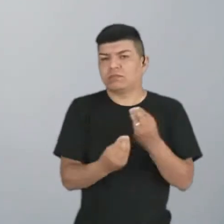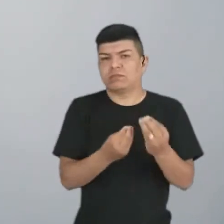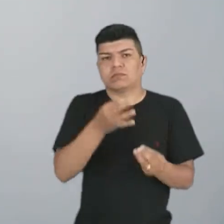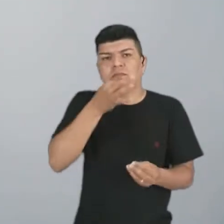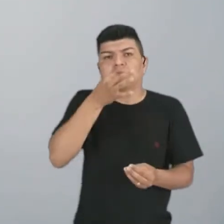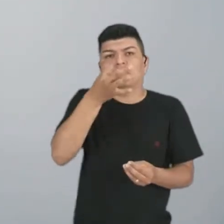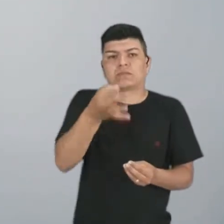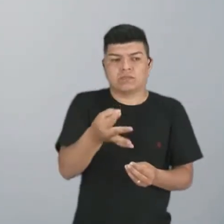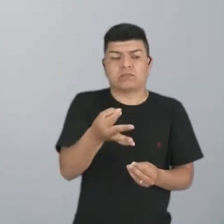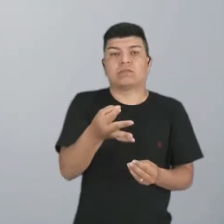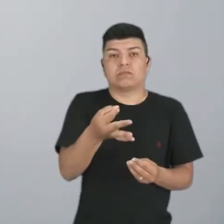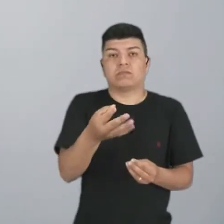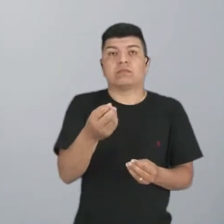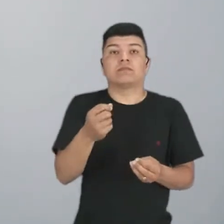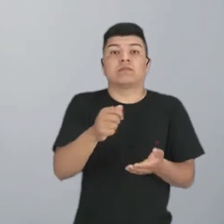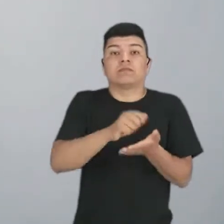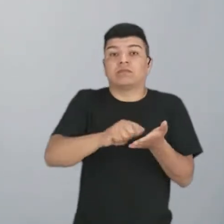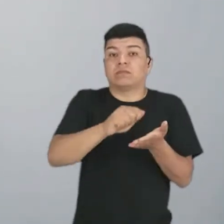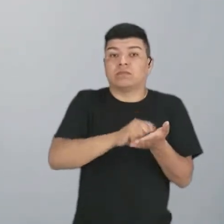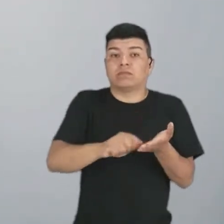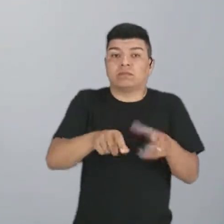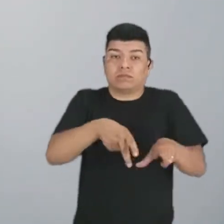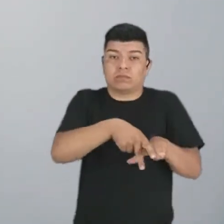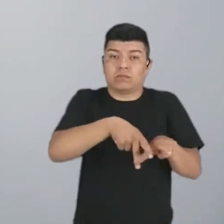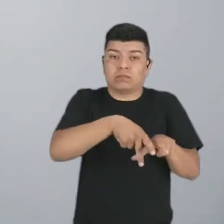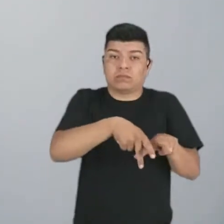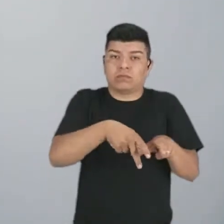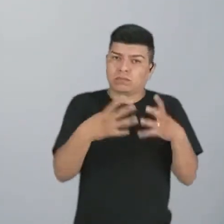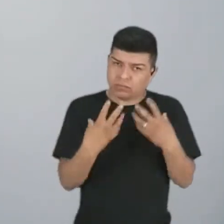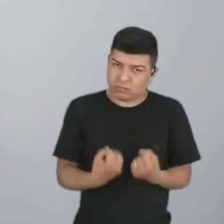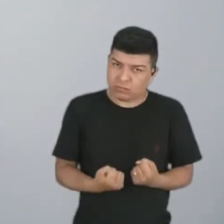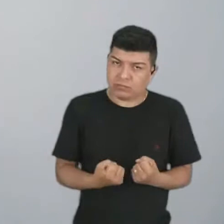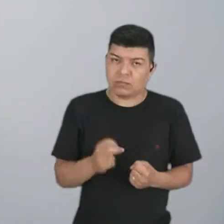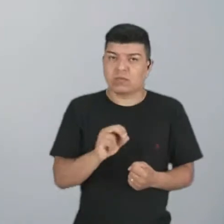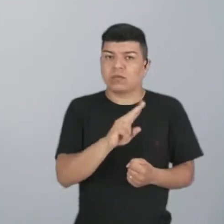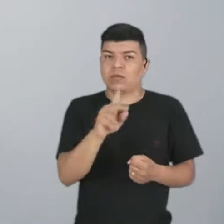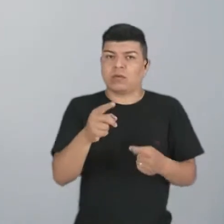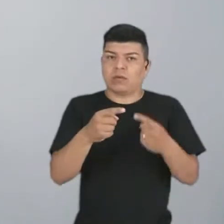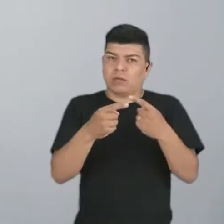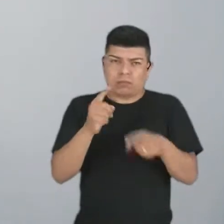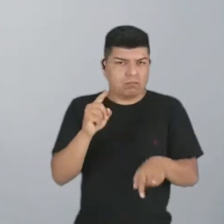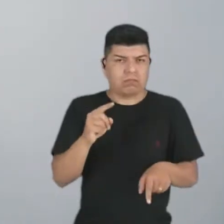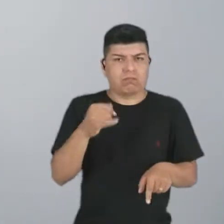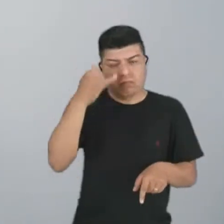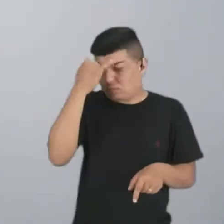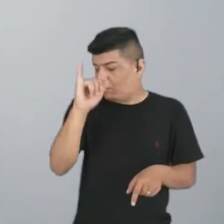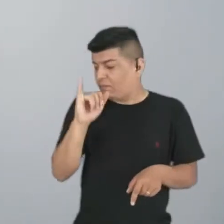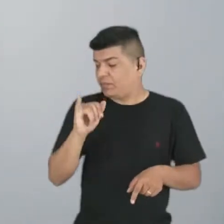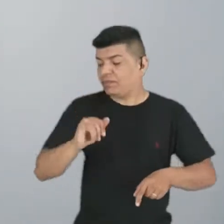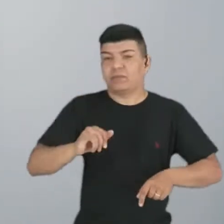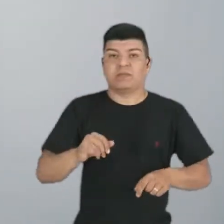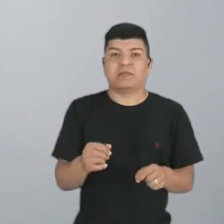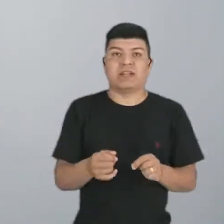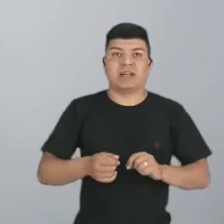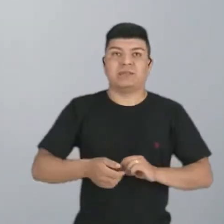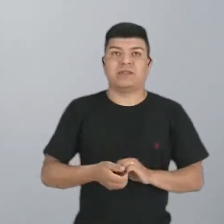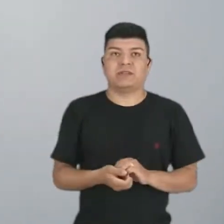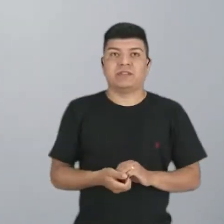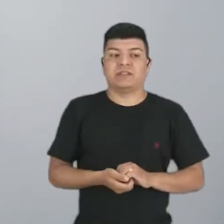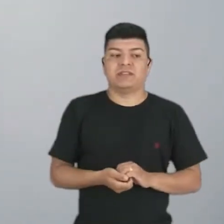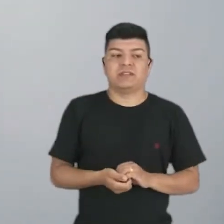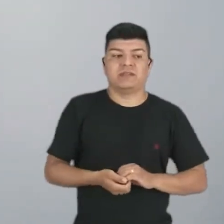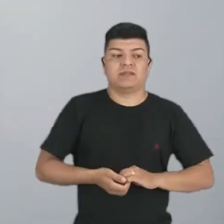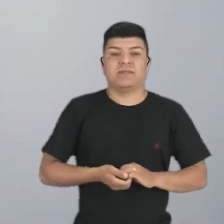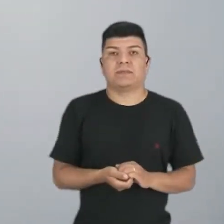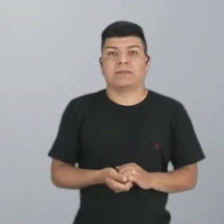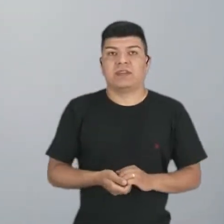opinião a respeito da contratação do goleiro Bruno. Você foi a favor? Você foi contra? E por quê? Quais foram os motivos